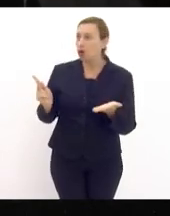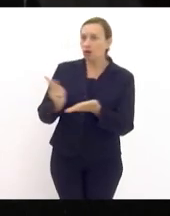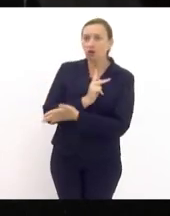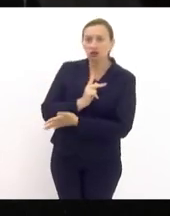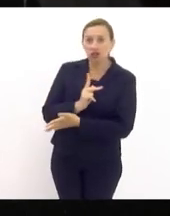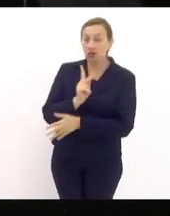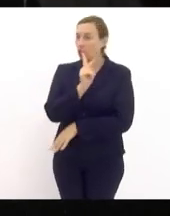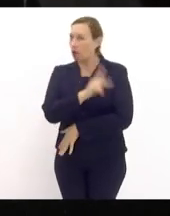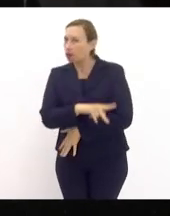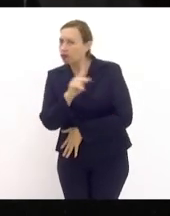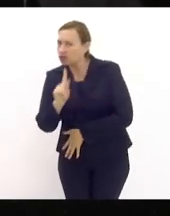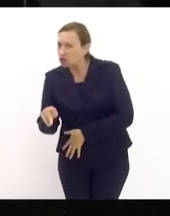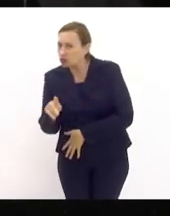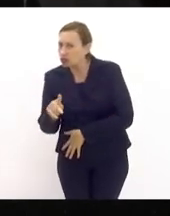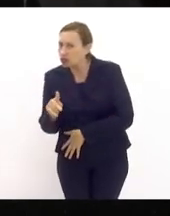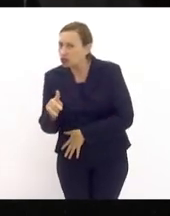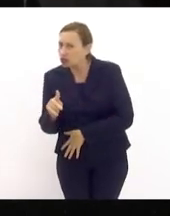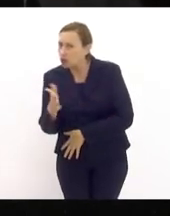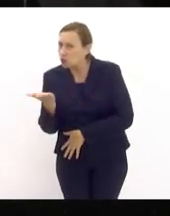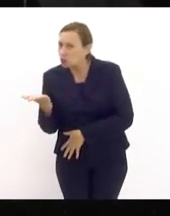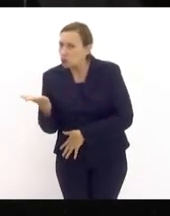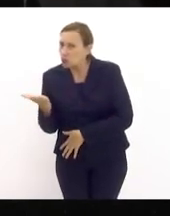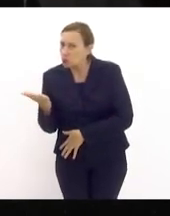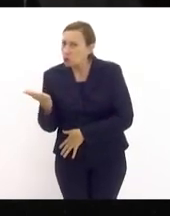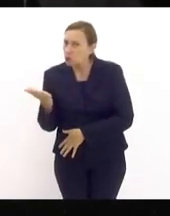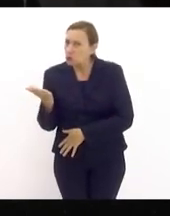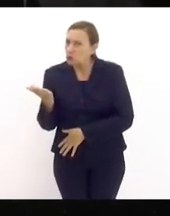com a professora,